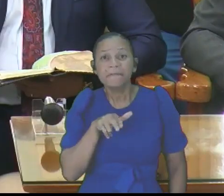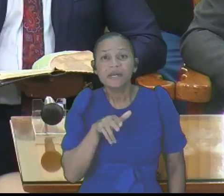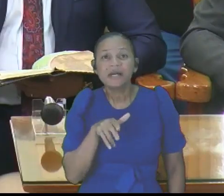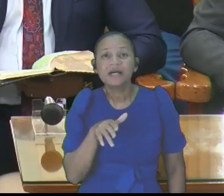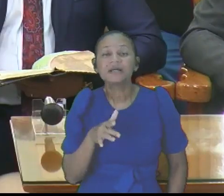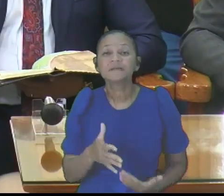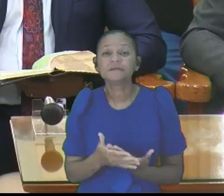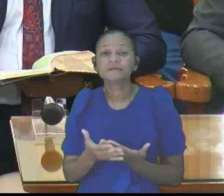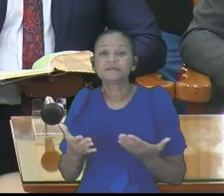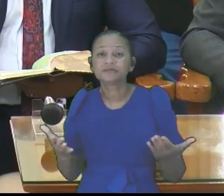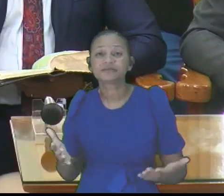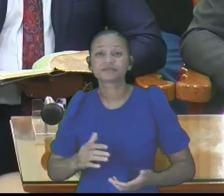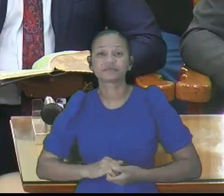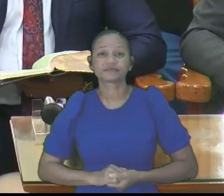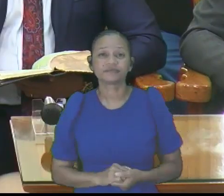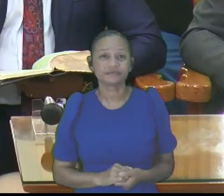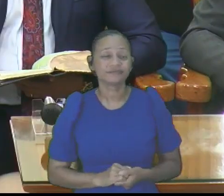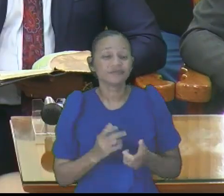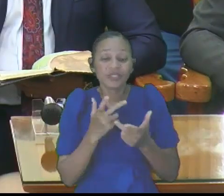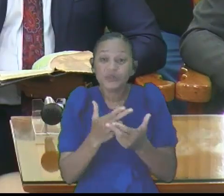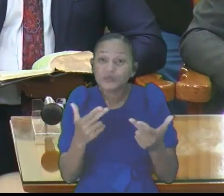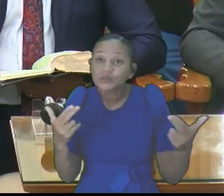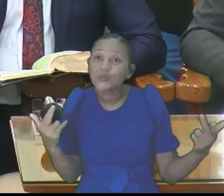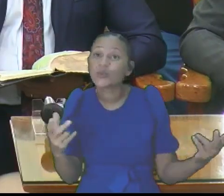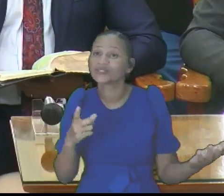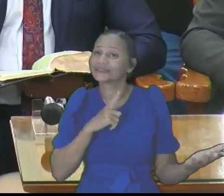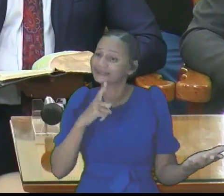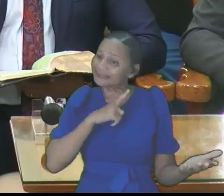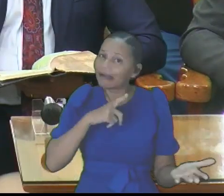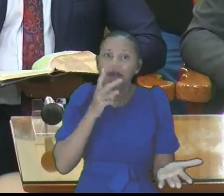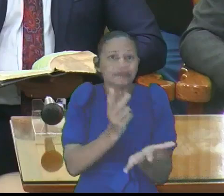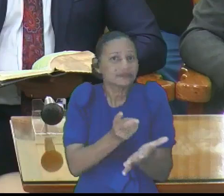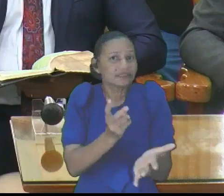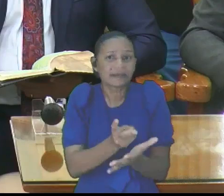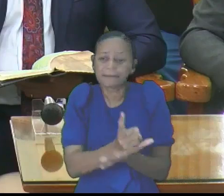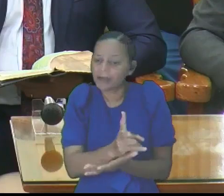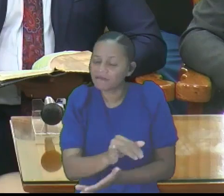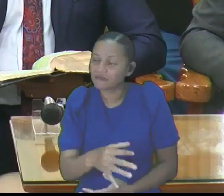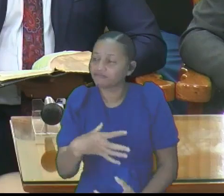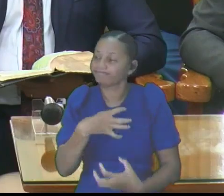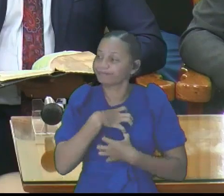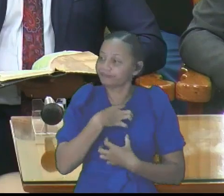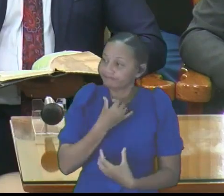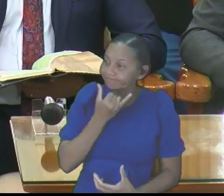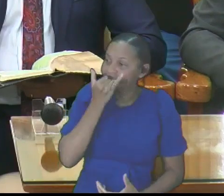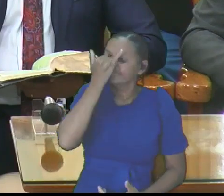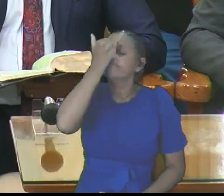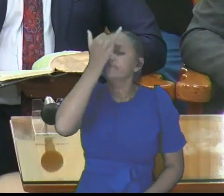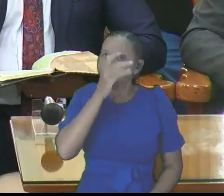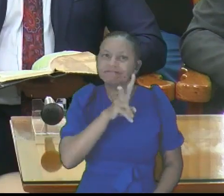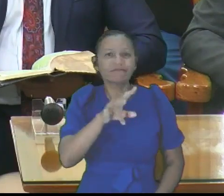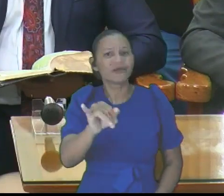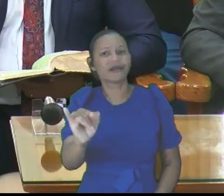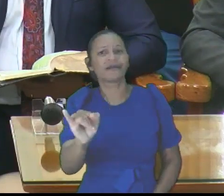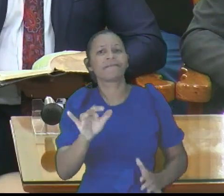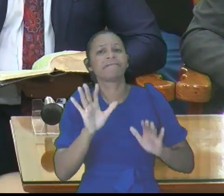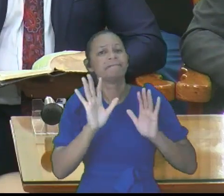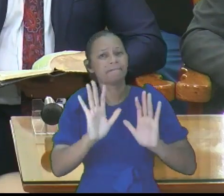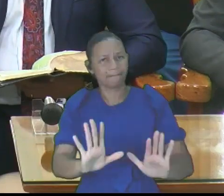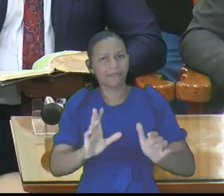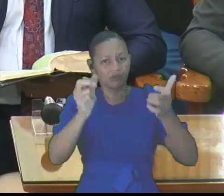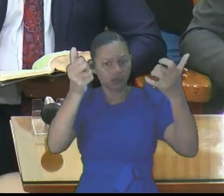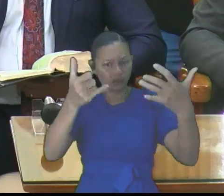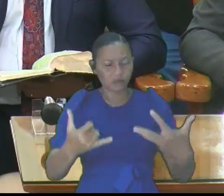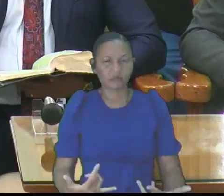tem... essas coisas existem e vão existir sempre. Decepções. Mas eu vou dar